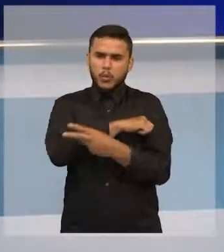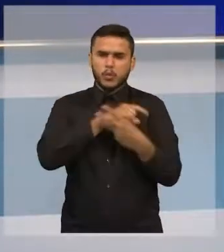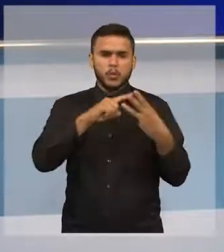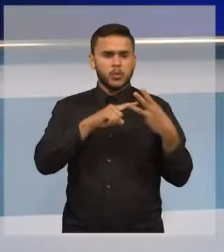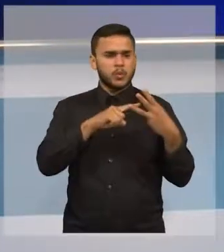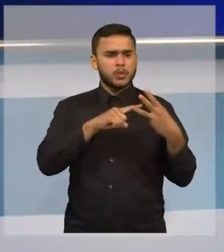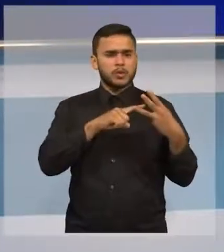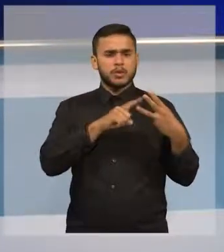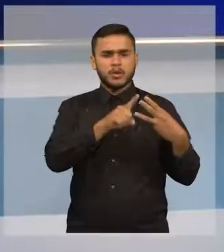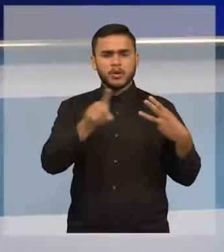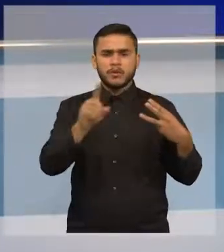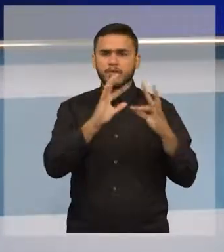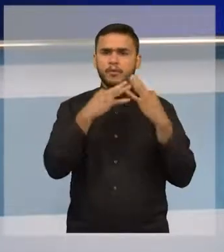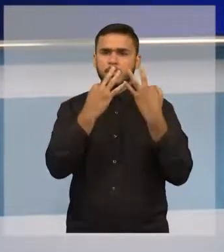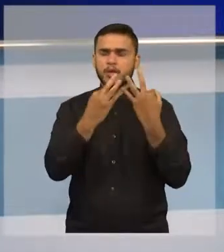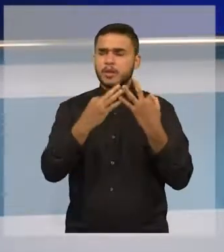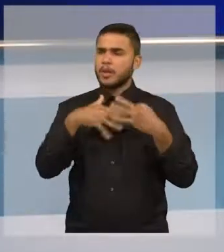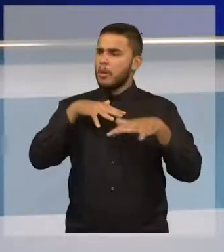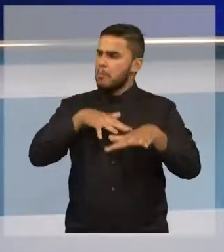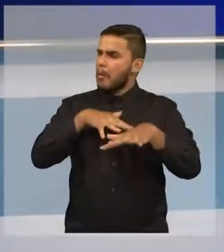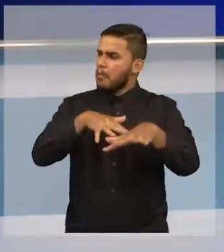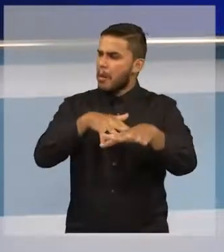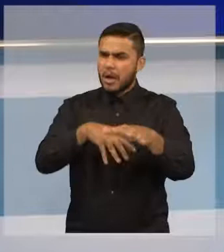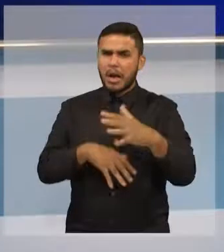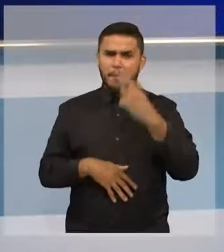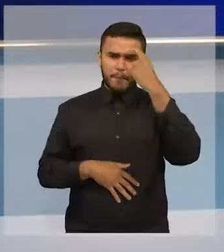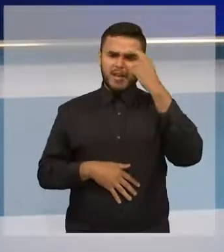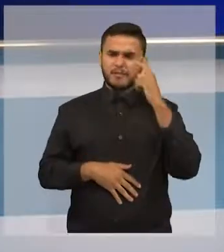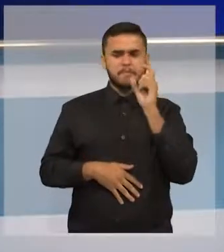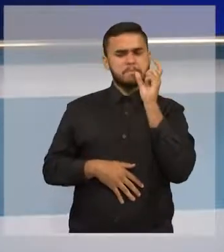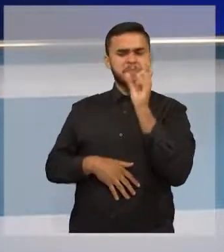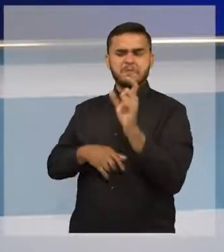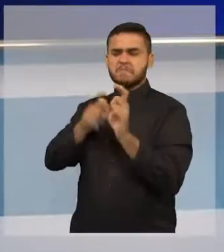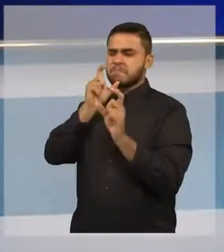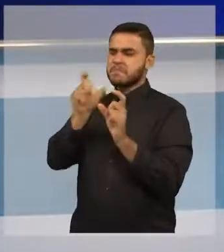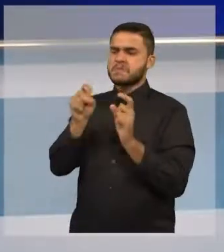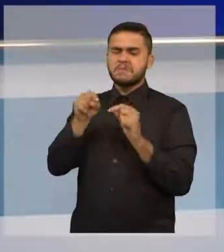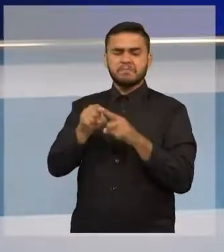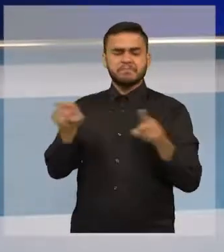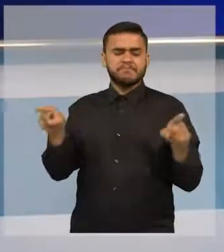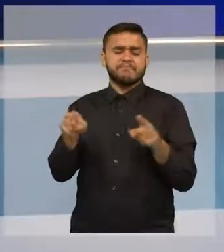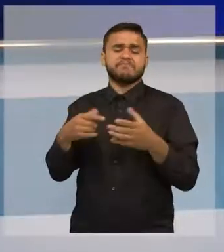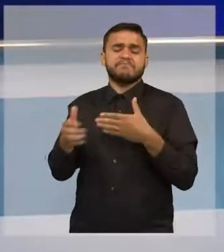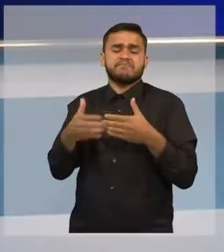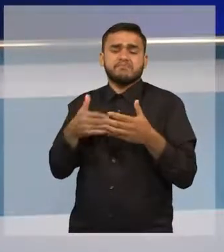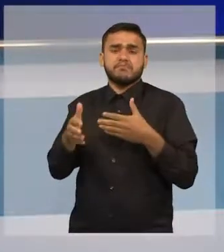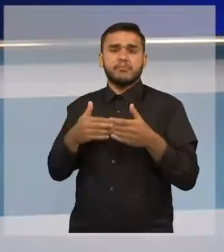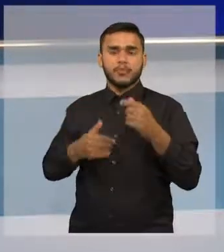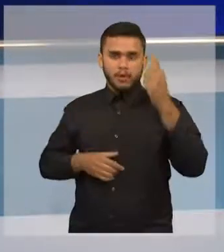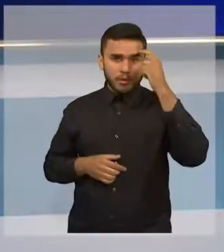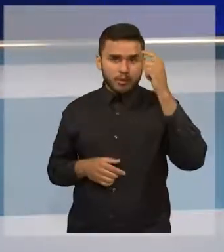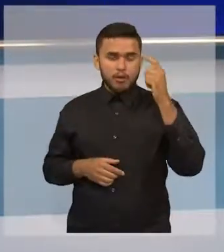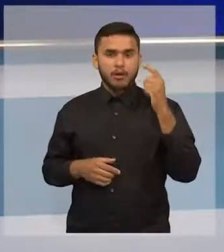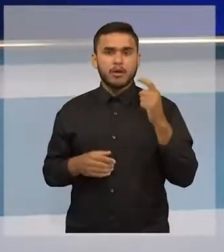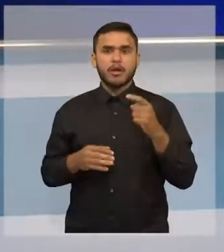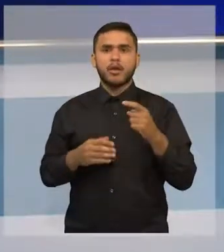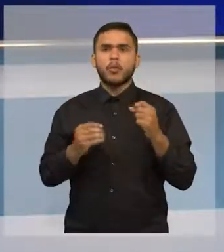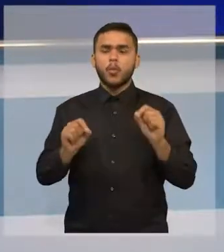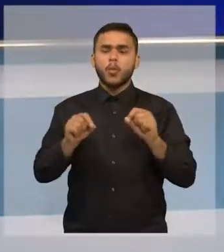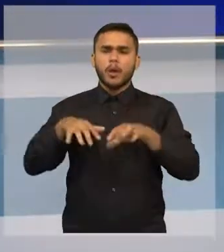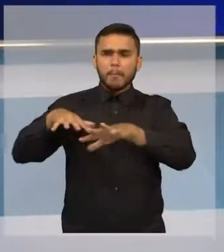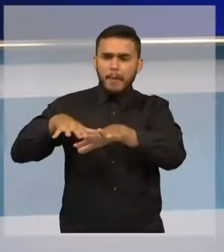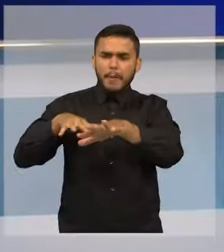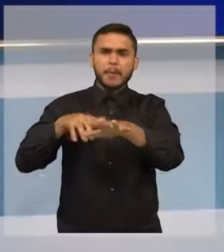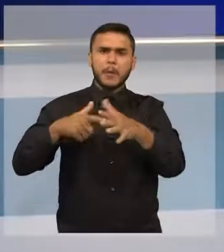familiares, combatendo exatamente esse contingenciamento, ou seja, essa redução dos recursos para o investimento